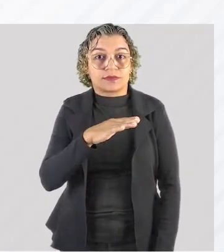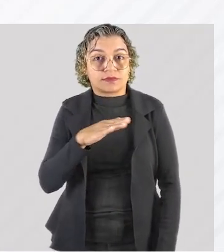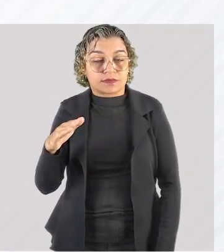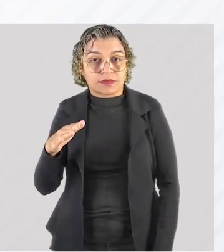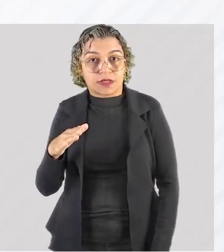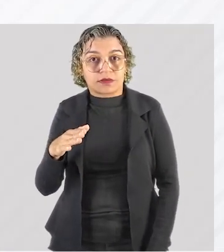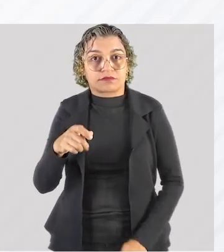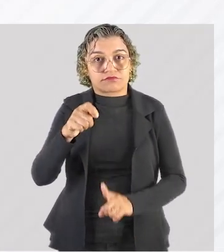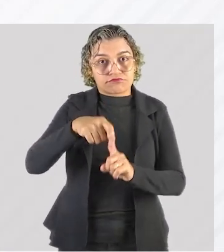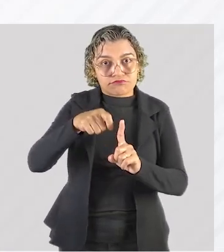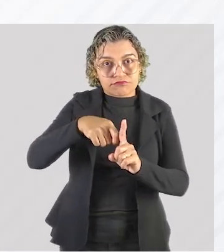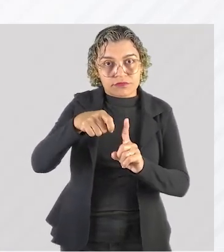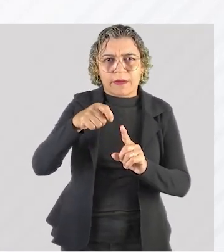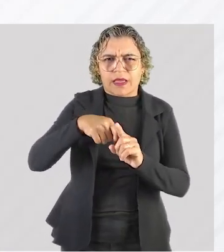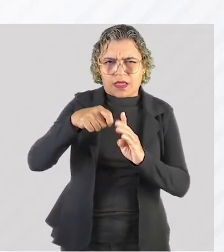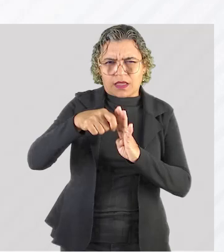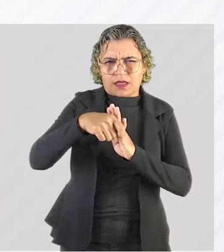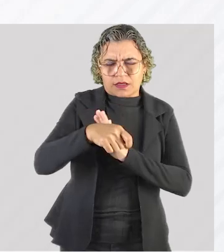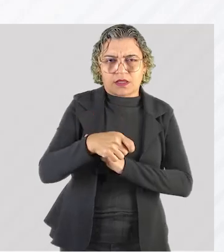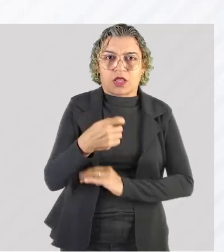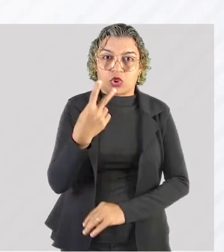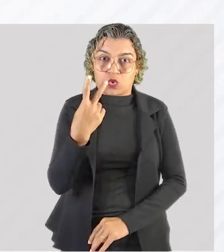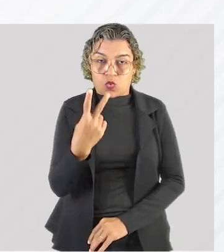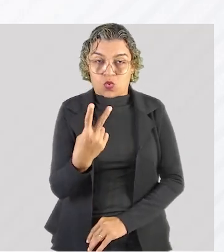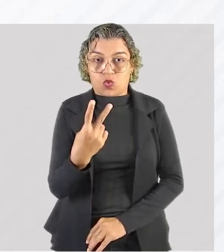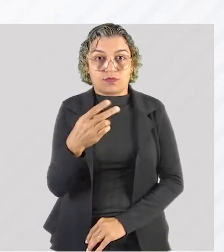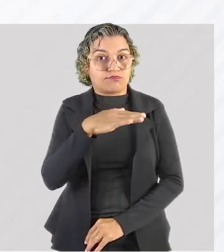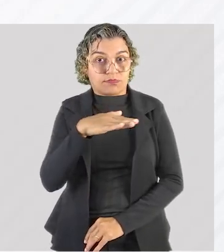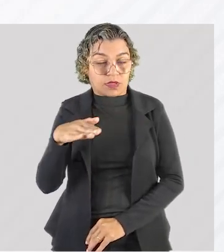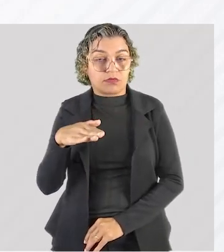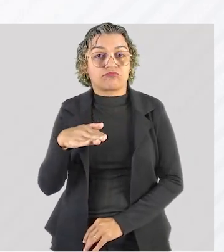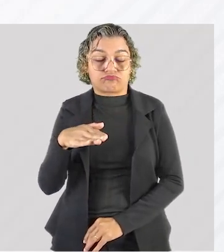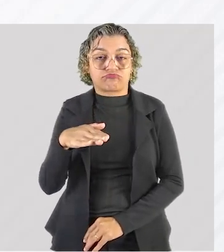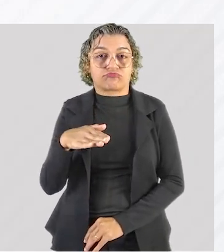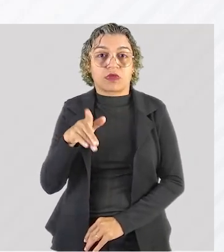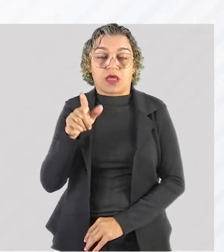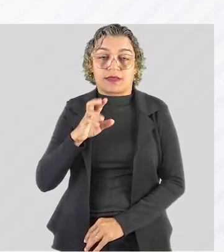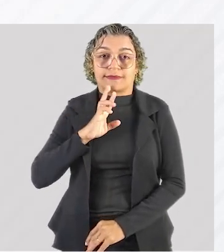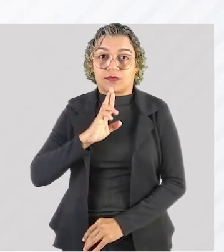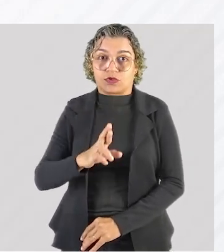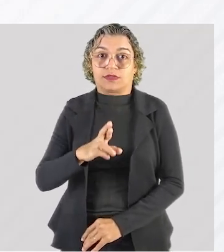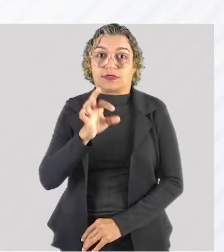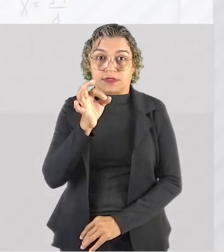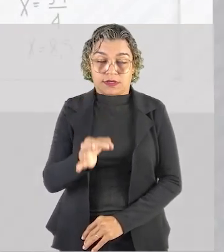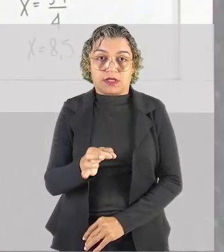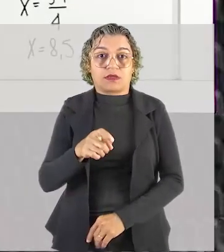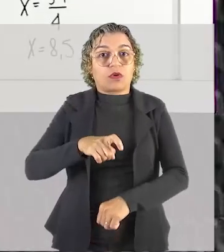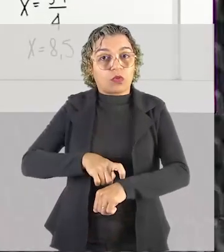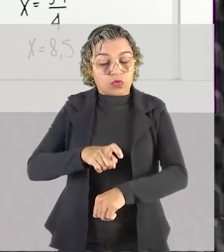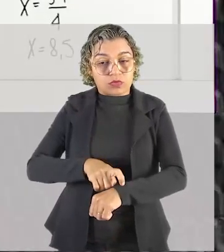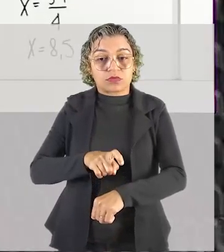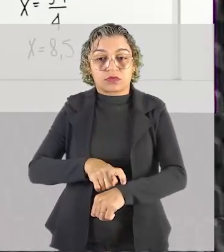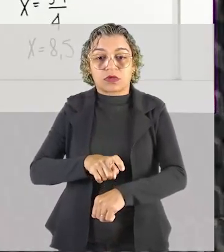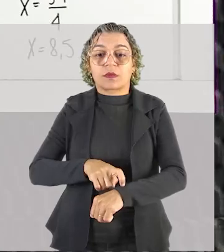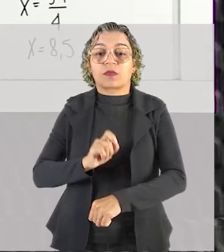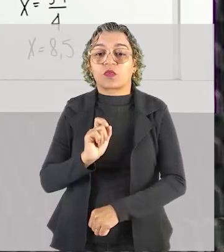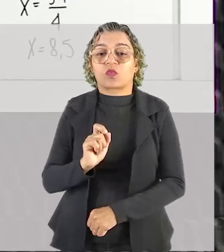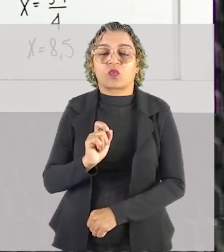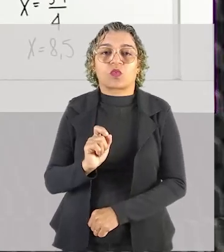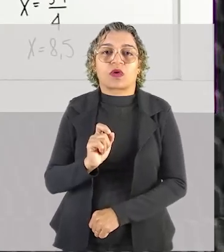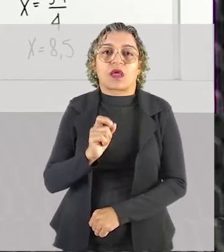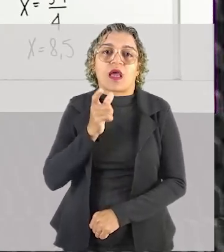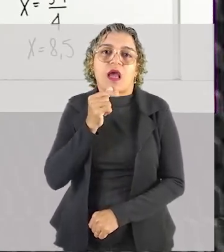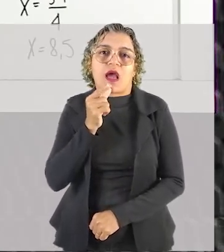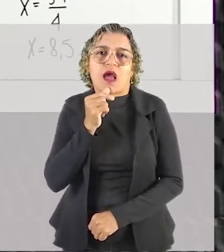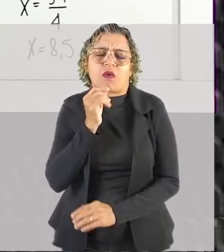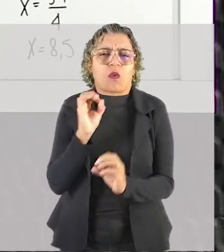6, a diferença entre 6 e 8,5 vai ser 2 meses e meio. Esse aí vai ser o tempo, né, para que não